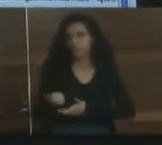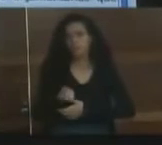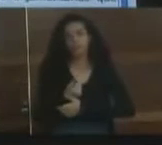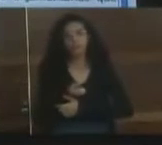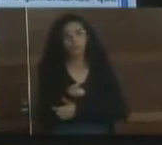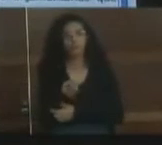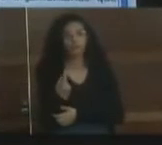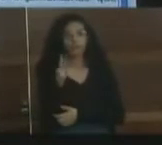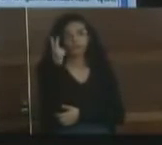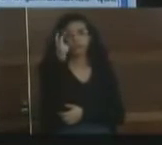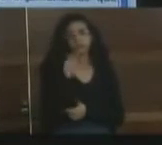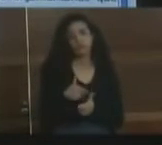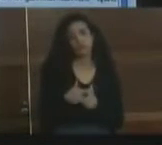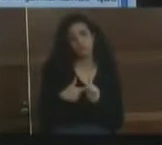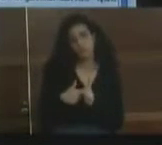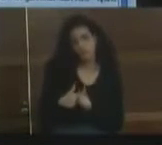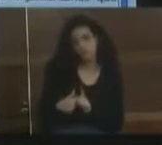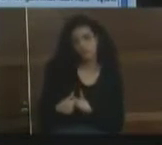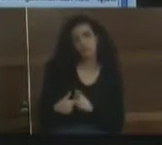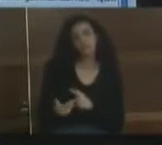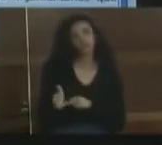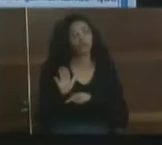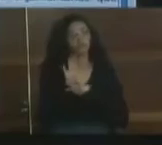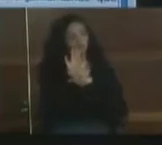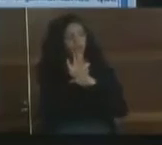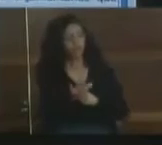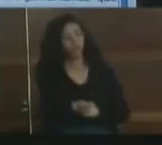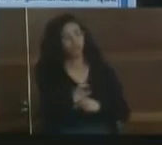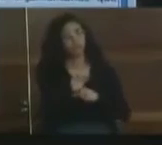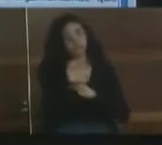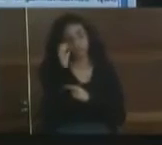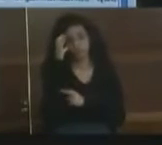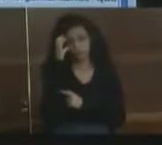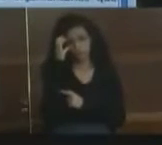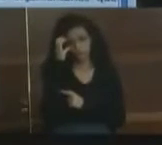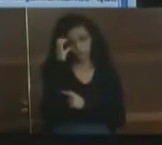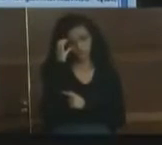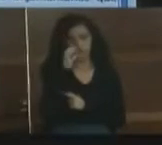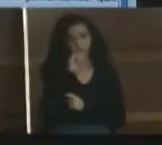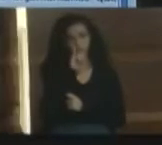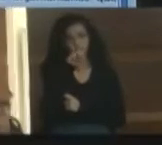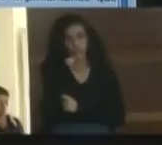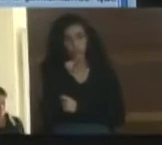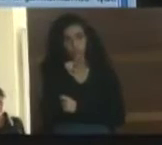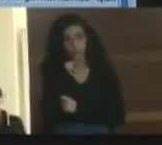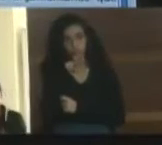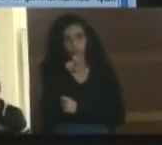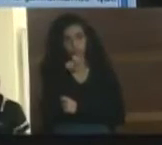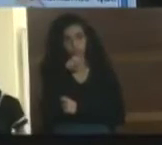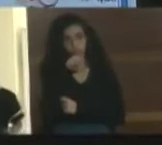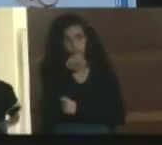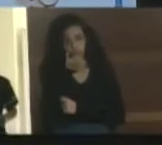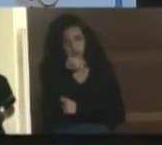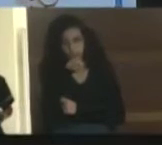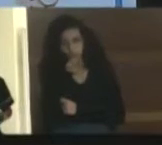recebimento de dívidas e auxílios recebimento pelo órgão ou entidade receita de investimentos